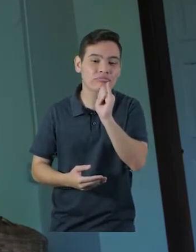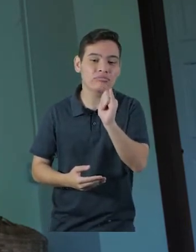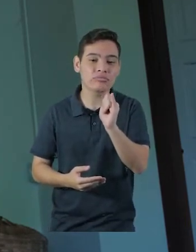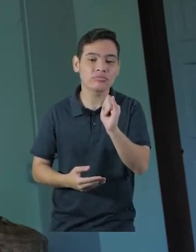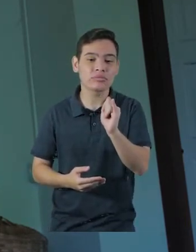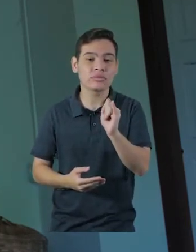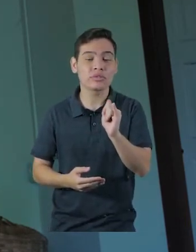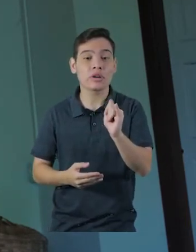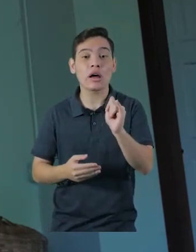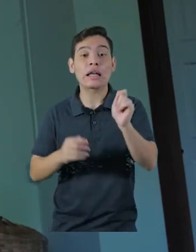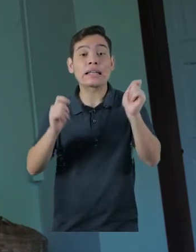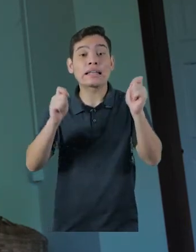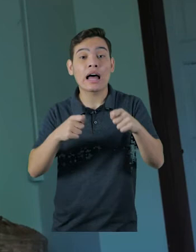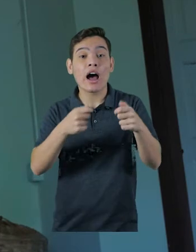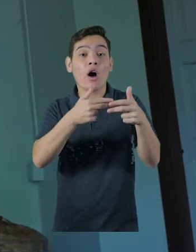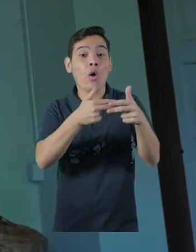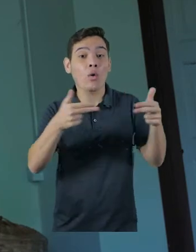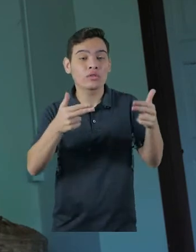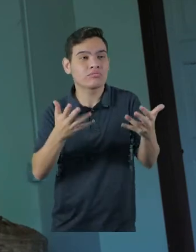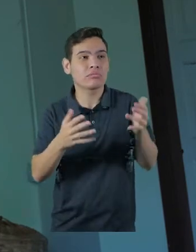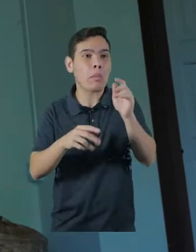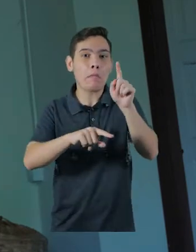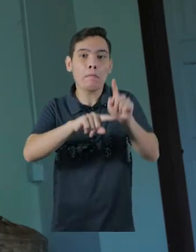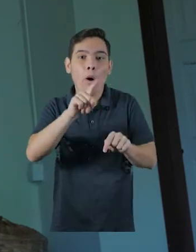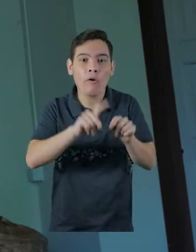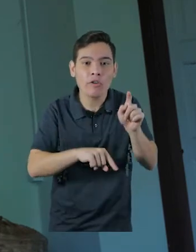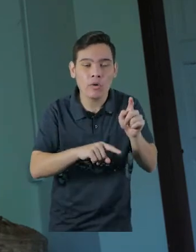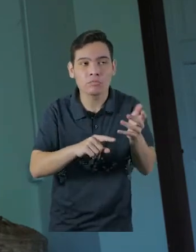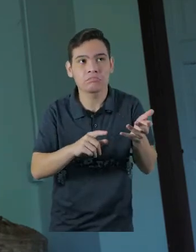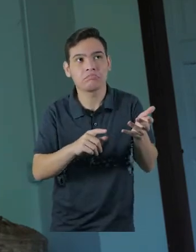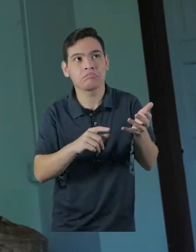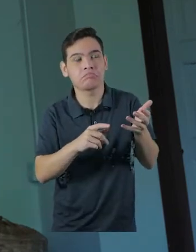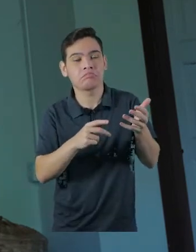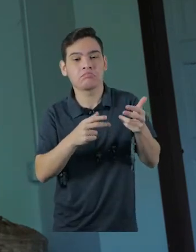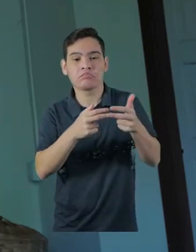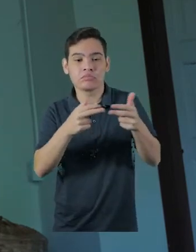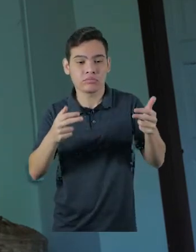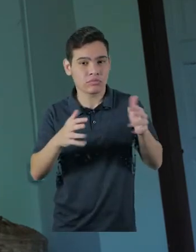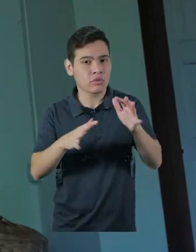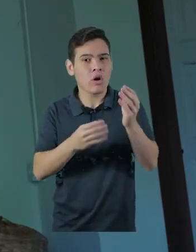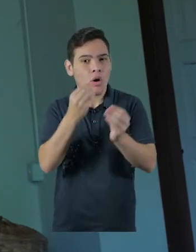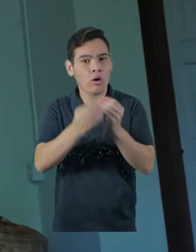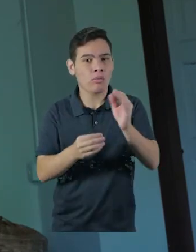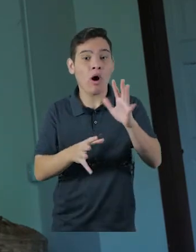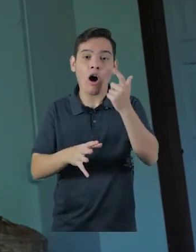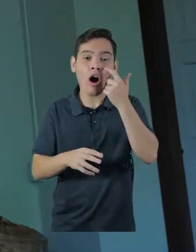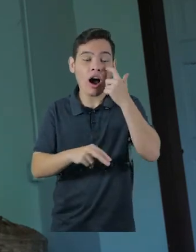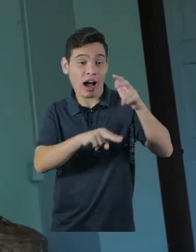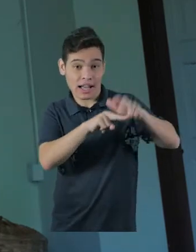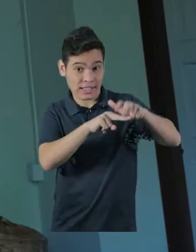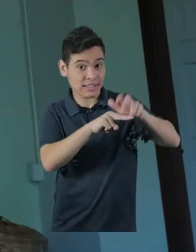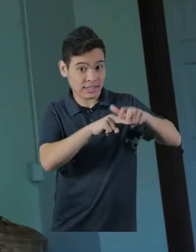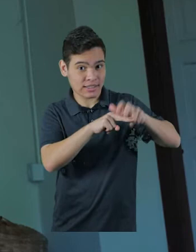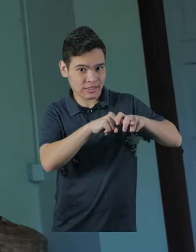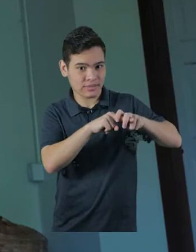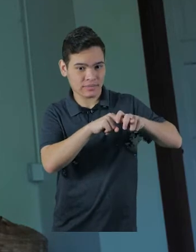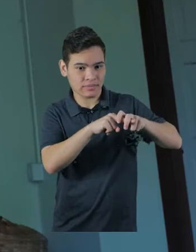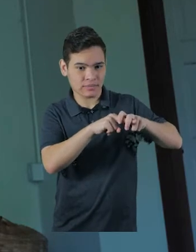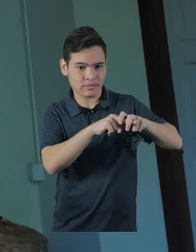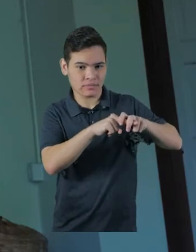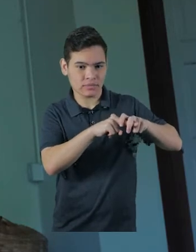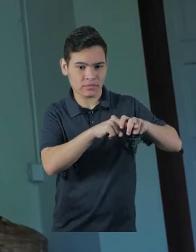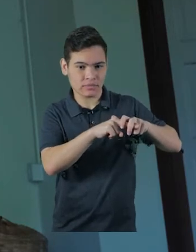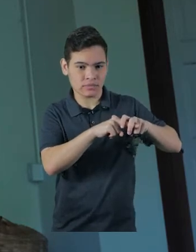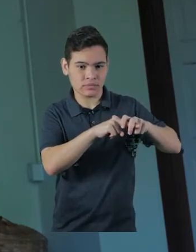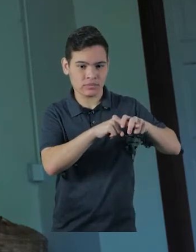um objeto, um móvel. No caso, a gente vai fazer aqui com a cadeira. Então, como